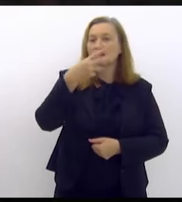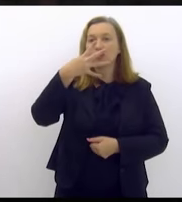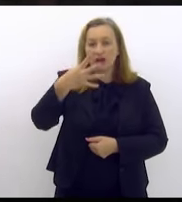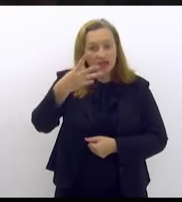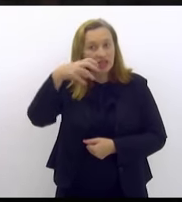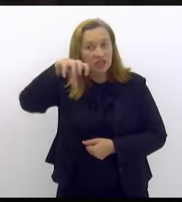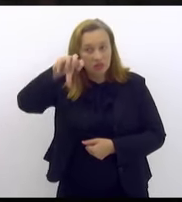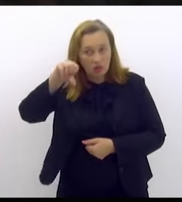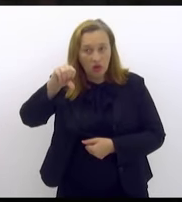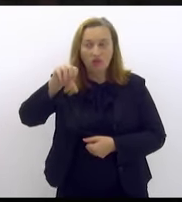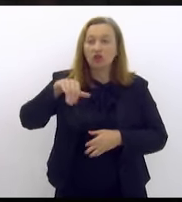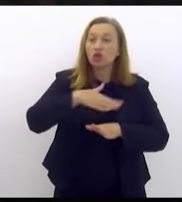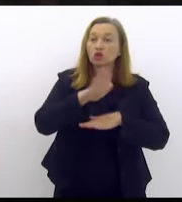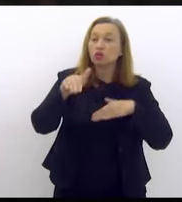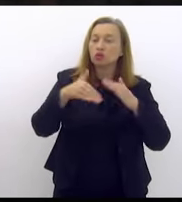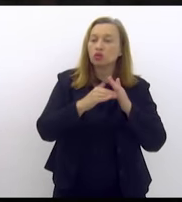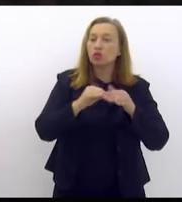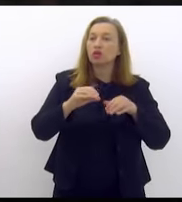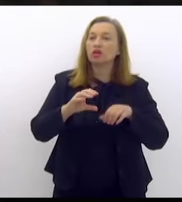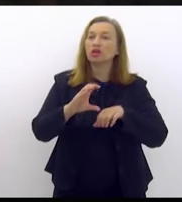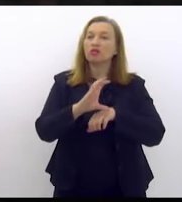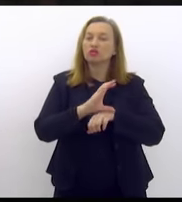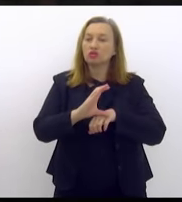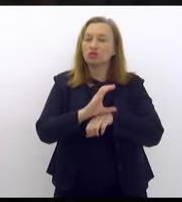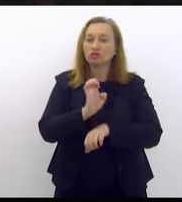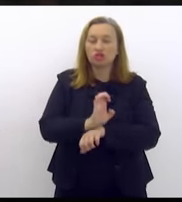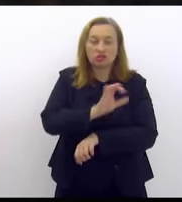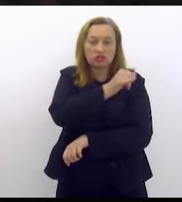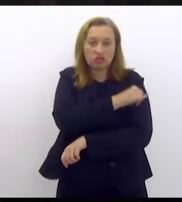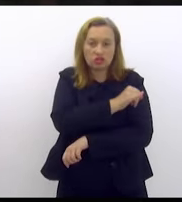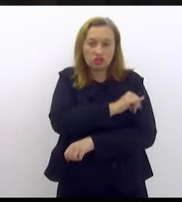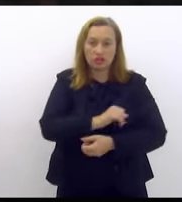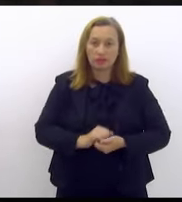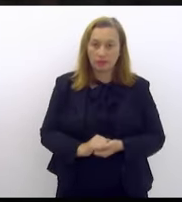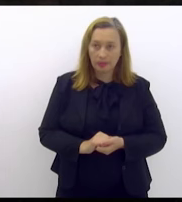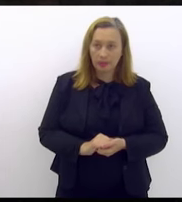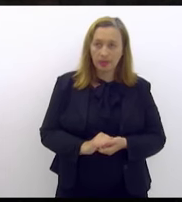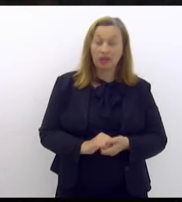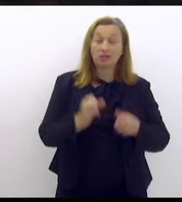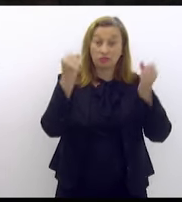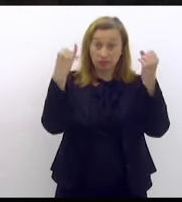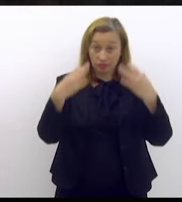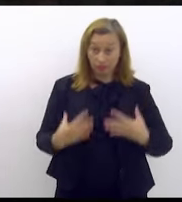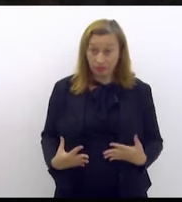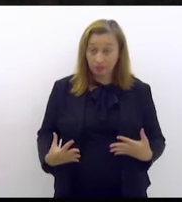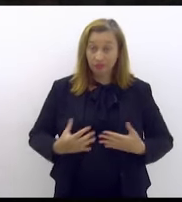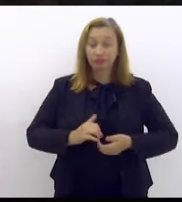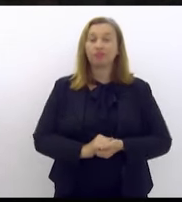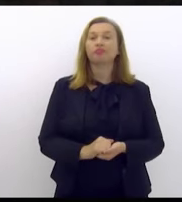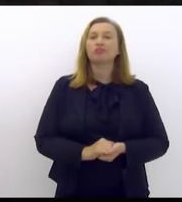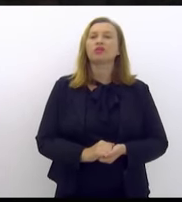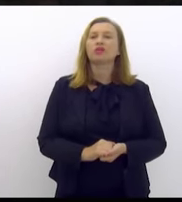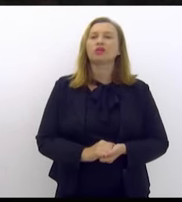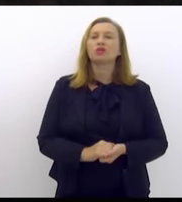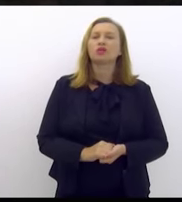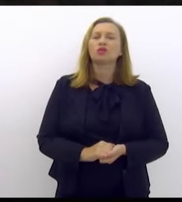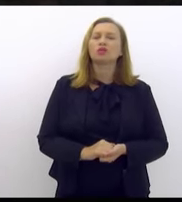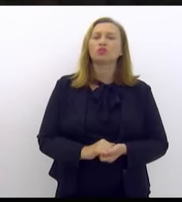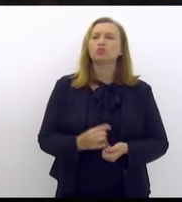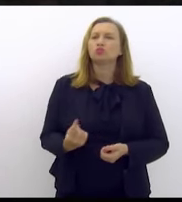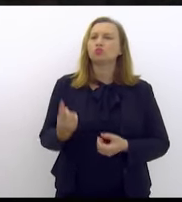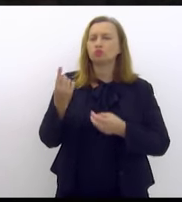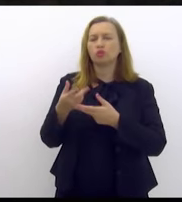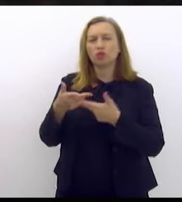149, todos da Constituição do Estado do Rio de Janeiro, assim se expressam. Porque uma coisa